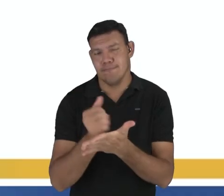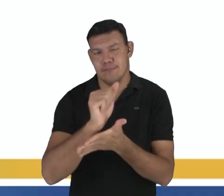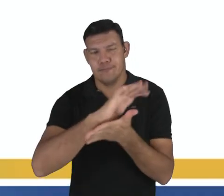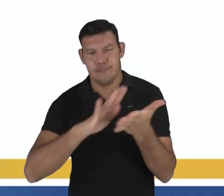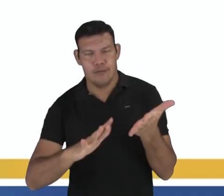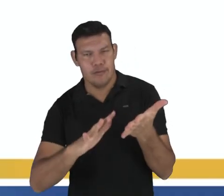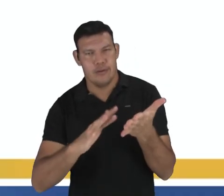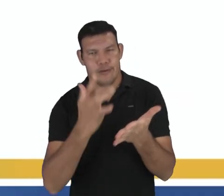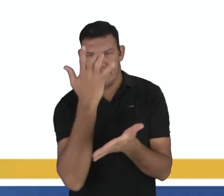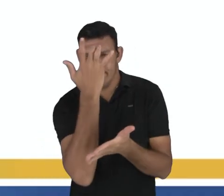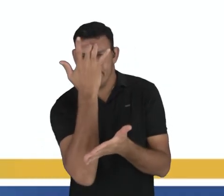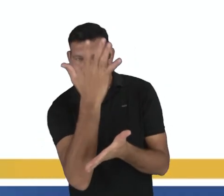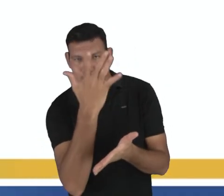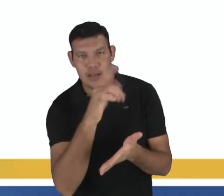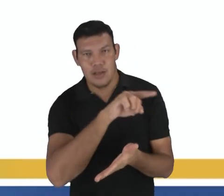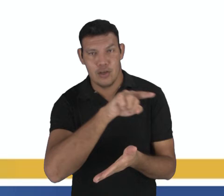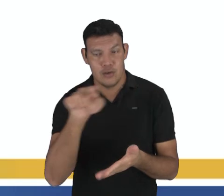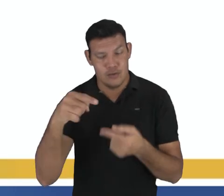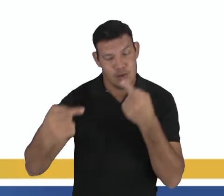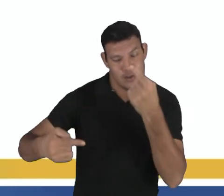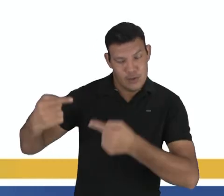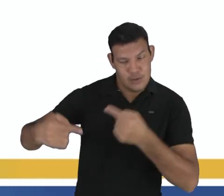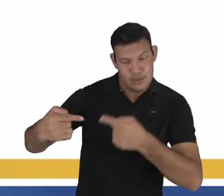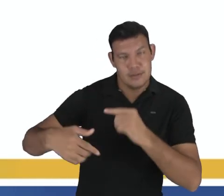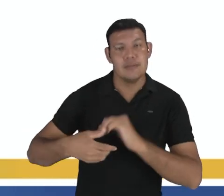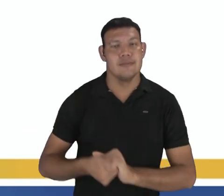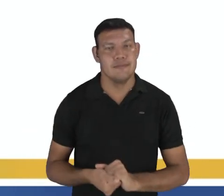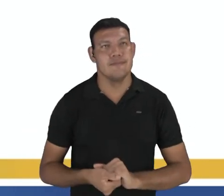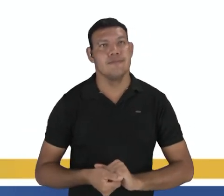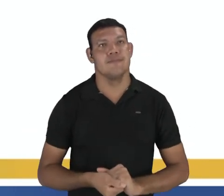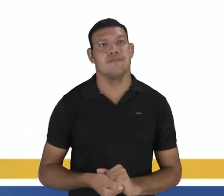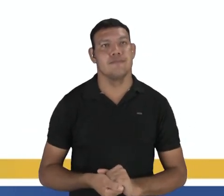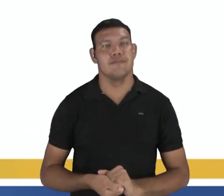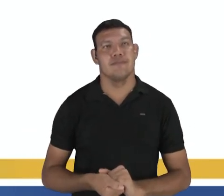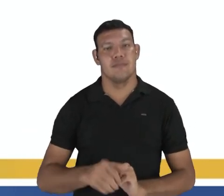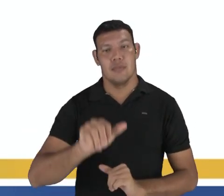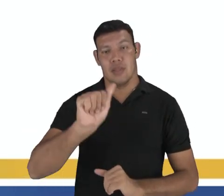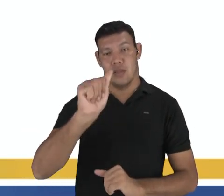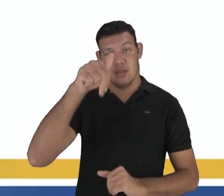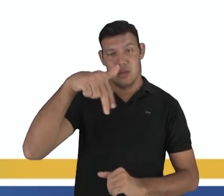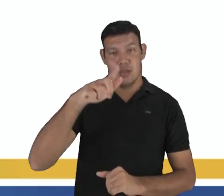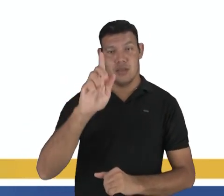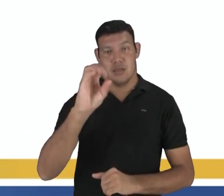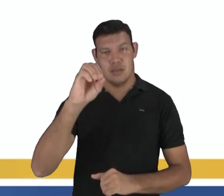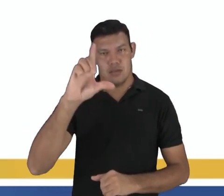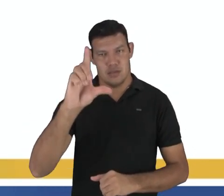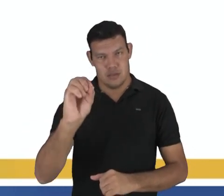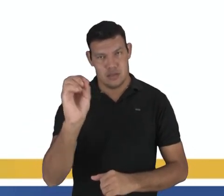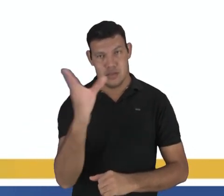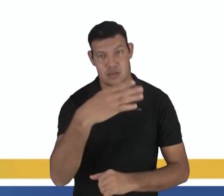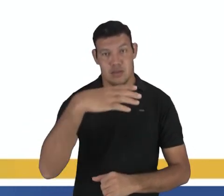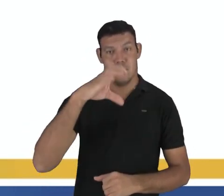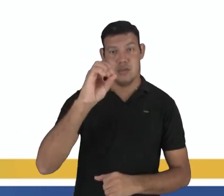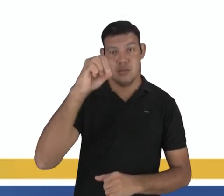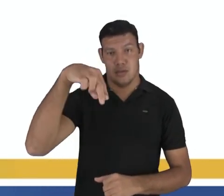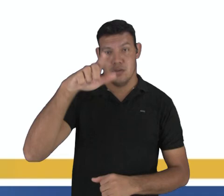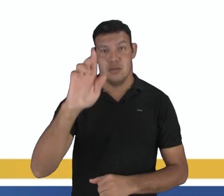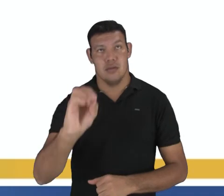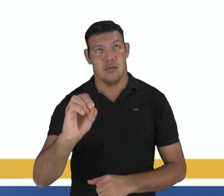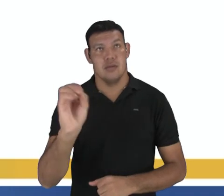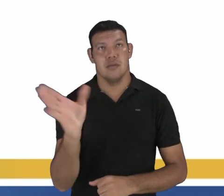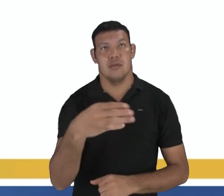bem tranquilo aqui para a gente discutir essa questão. Vamos lá? Angola, Congo,